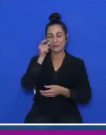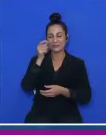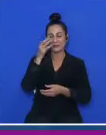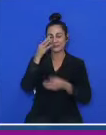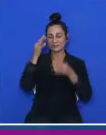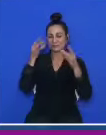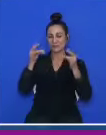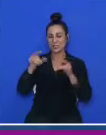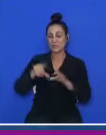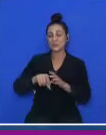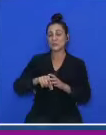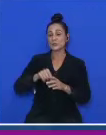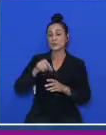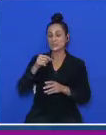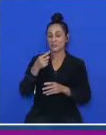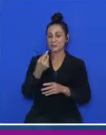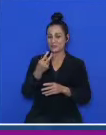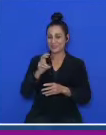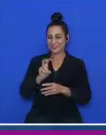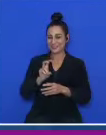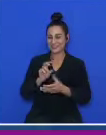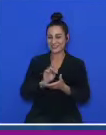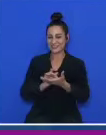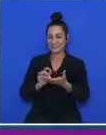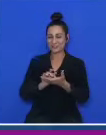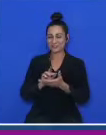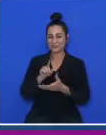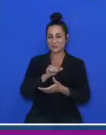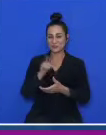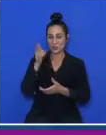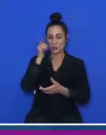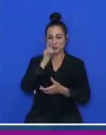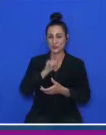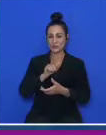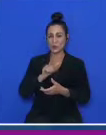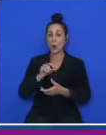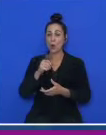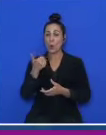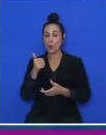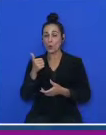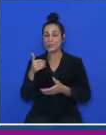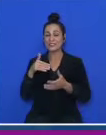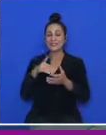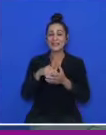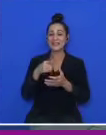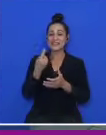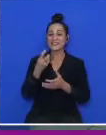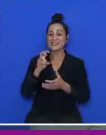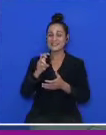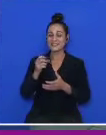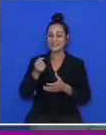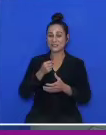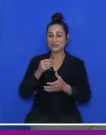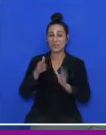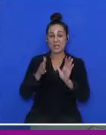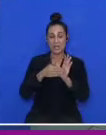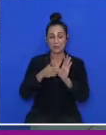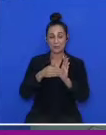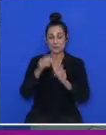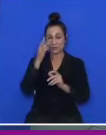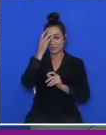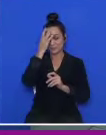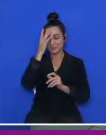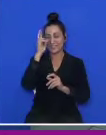detalhe, deste globo sortearemos os 15 números da Loto Fácil e você ganha prêmio se acertar de 11 a 15 números. Apostou na Loto